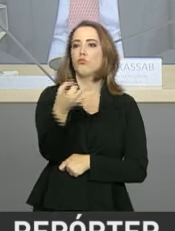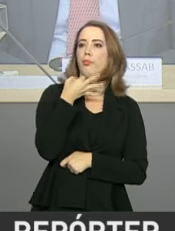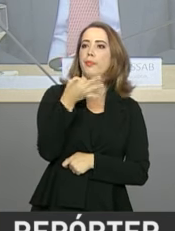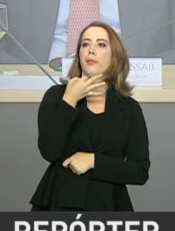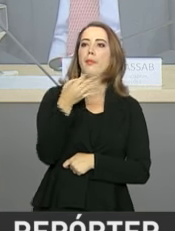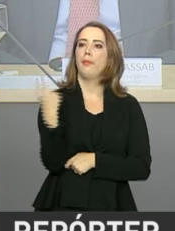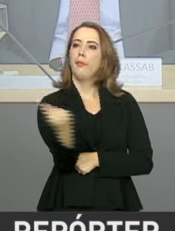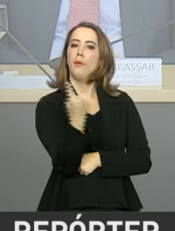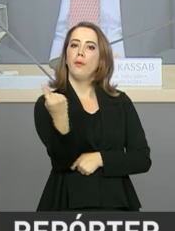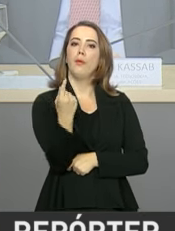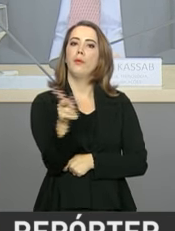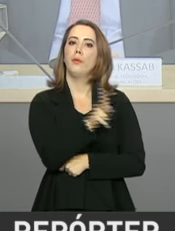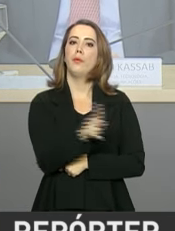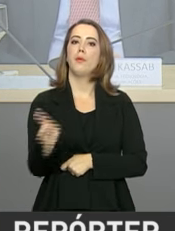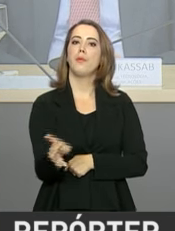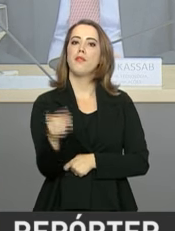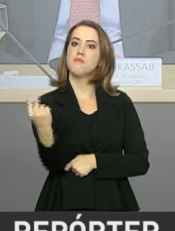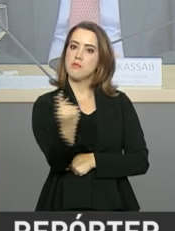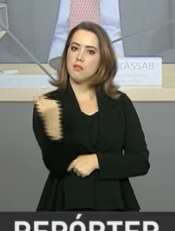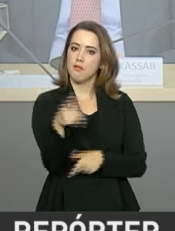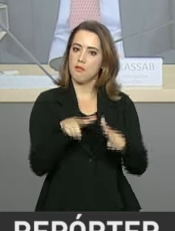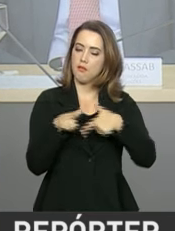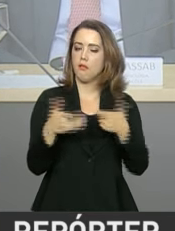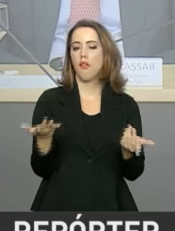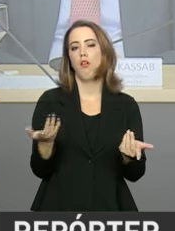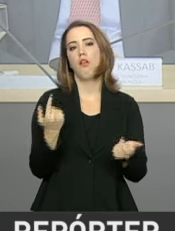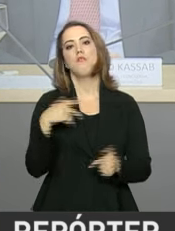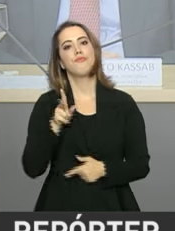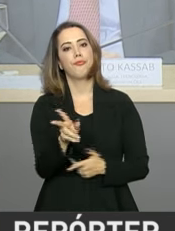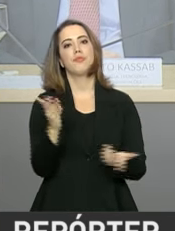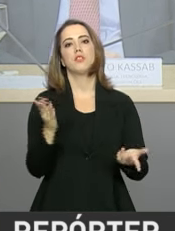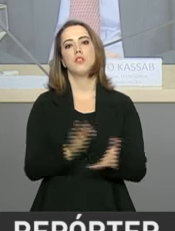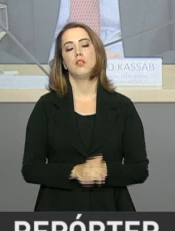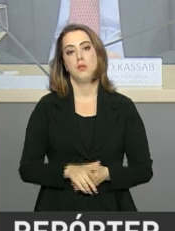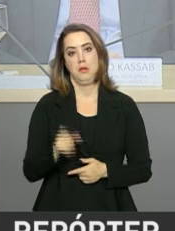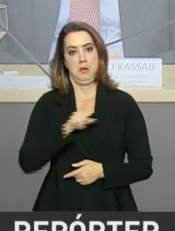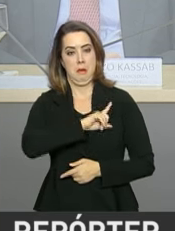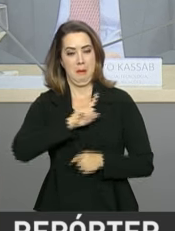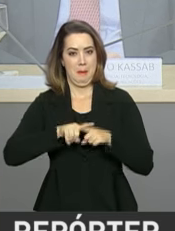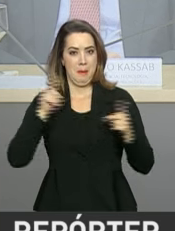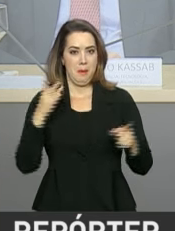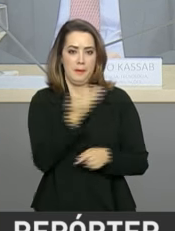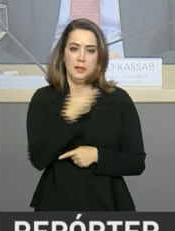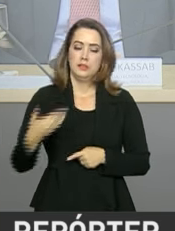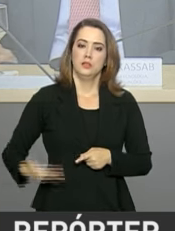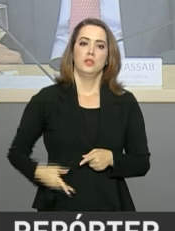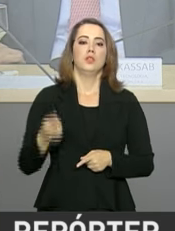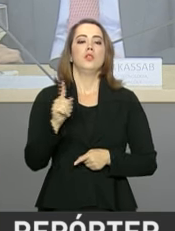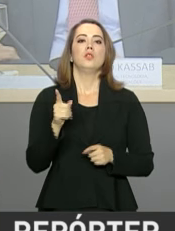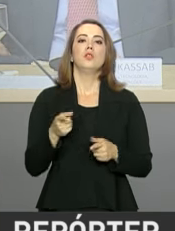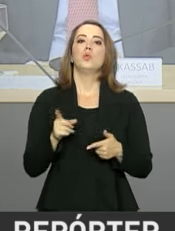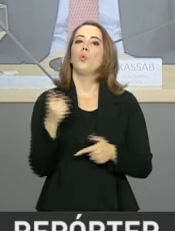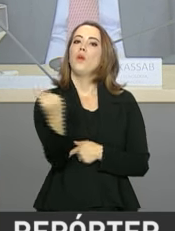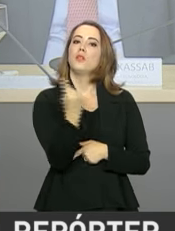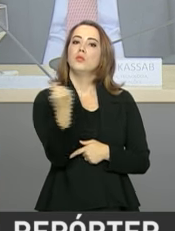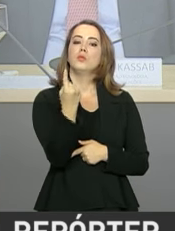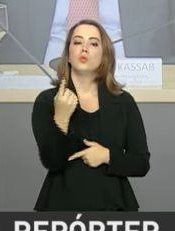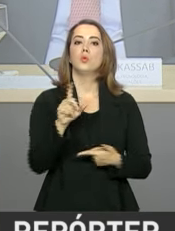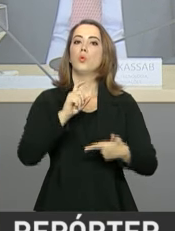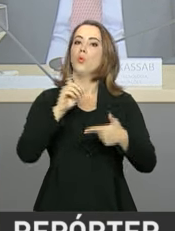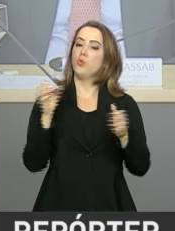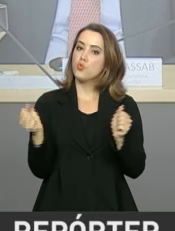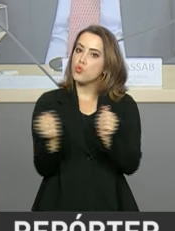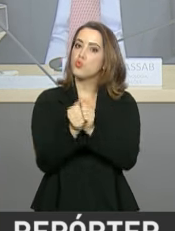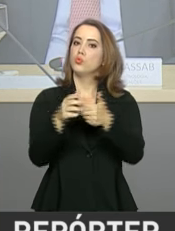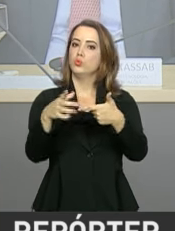Presidente da República tem que fazer tudo é muito acentuada e o governo não é o Executivo o governo é executivo legislativo e judiciário e nós